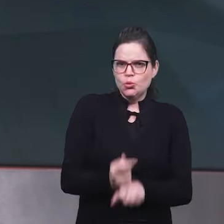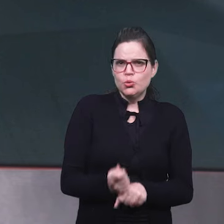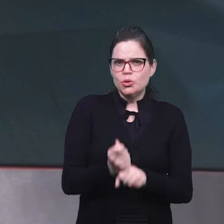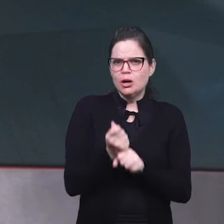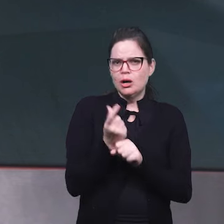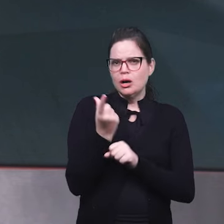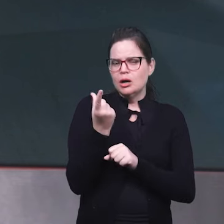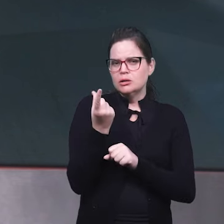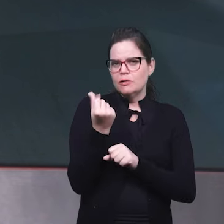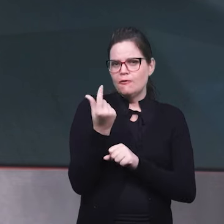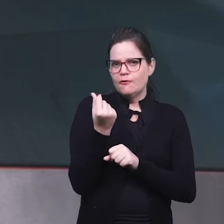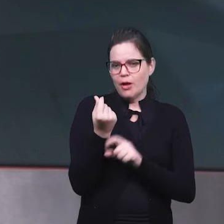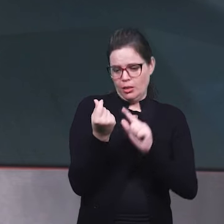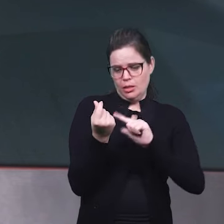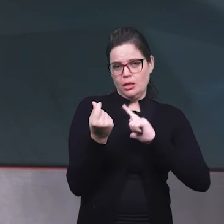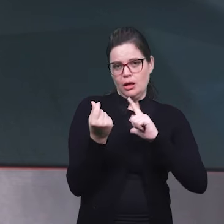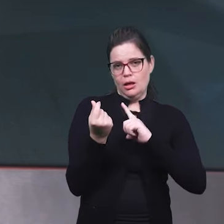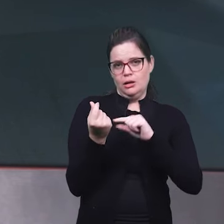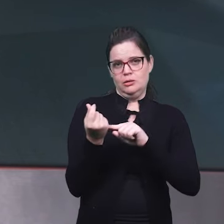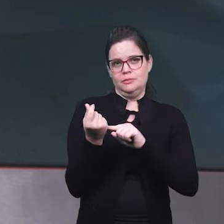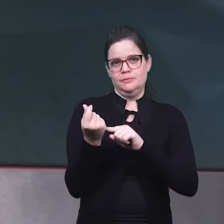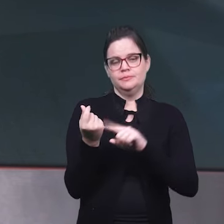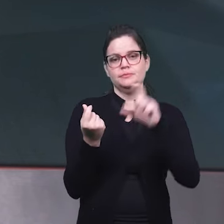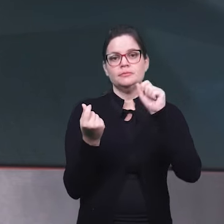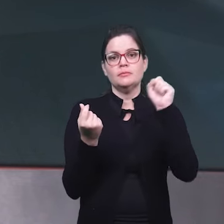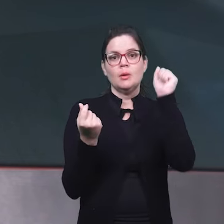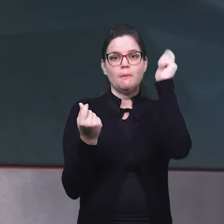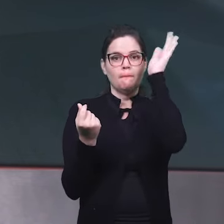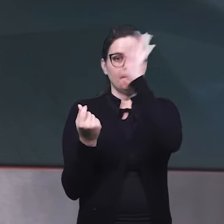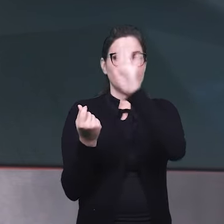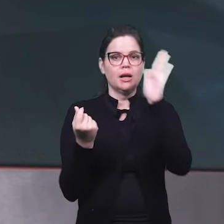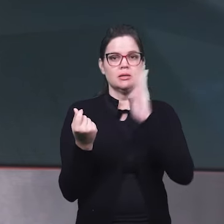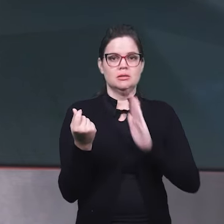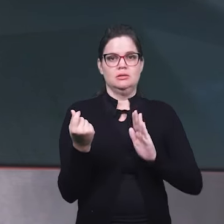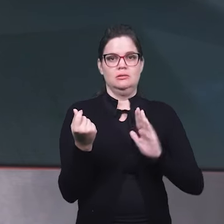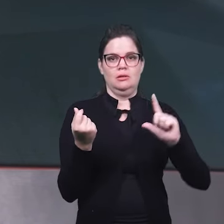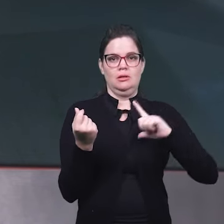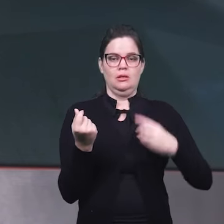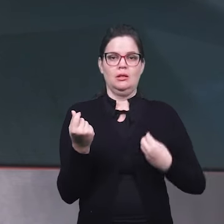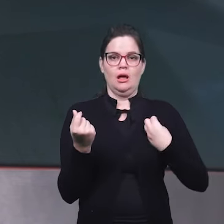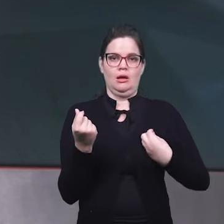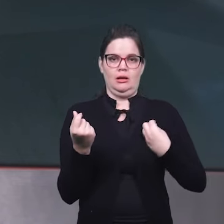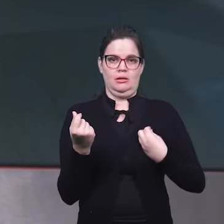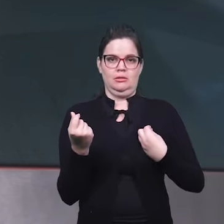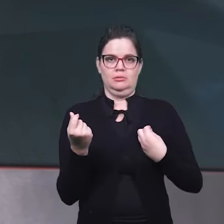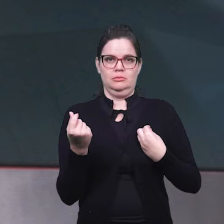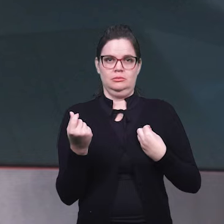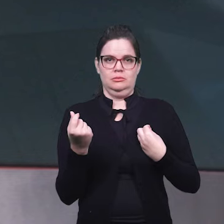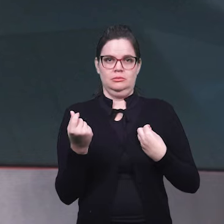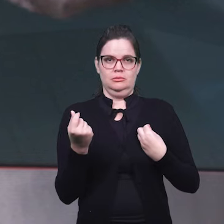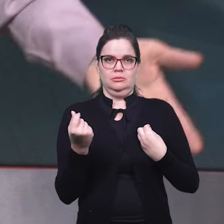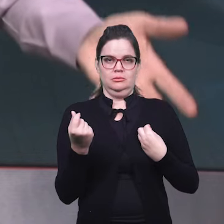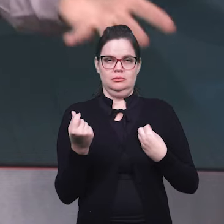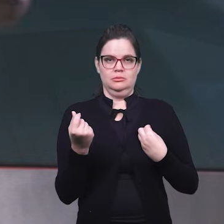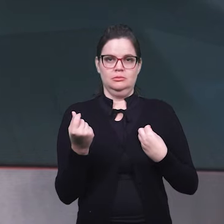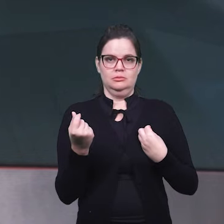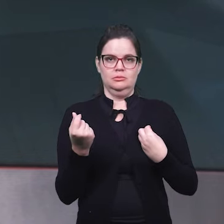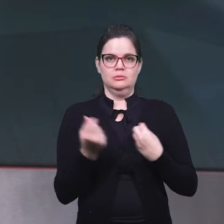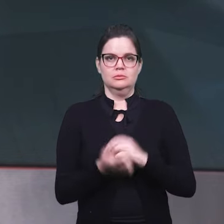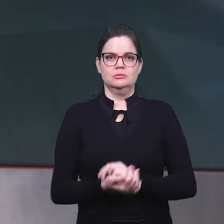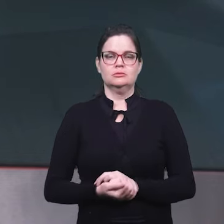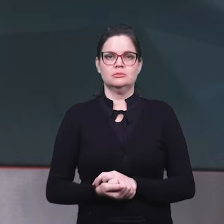né, é o valor de forma monetária que o país tem,